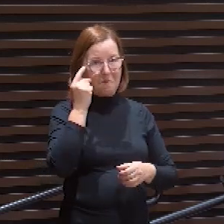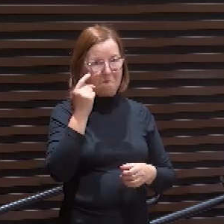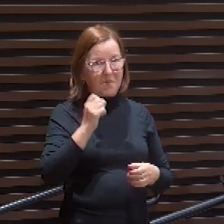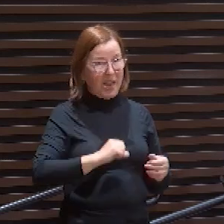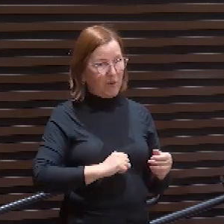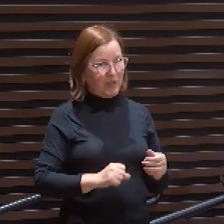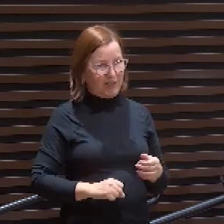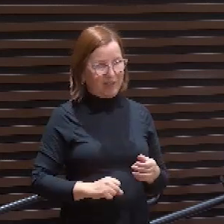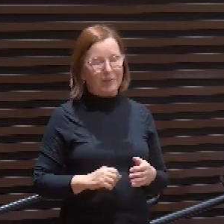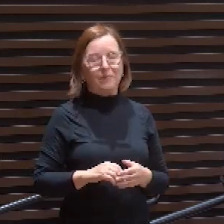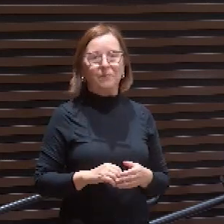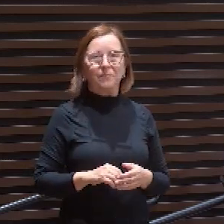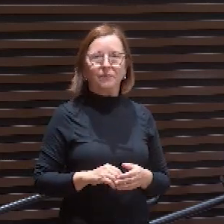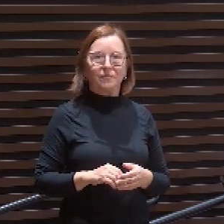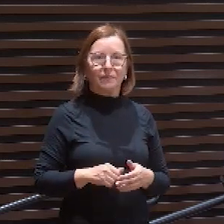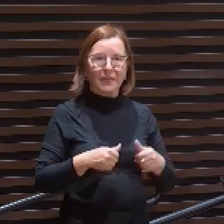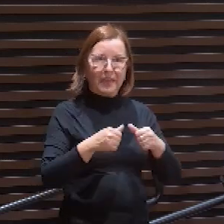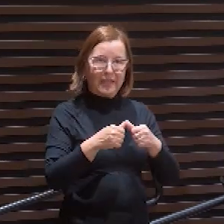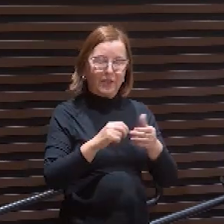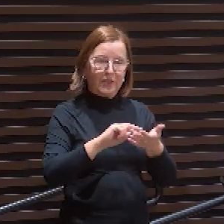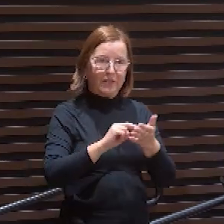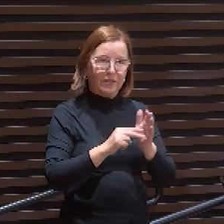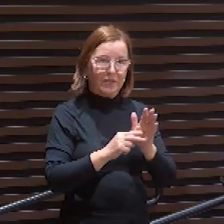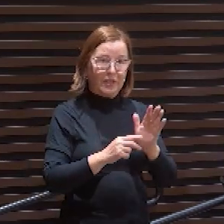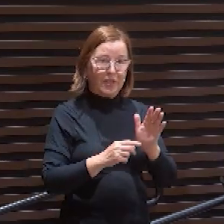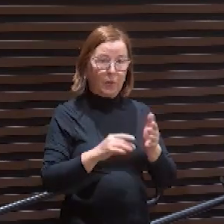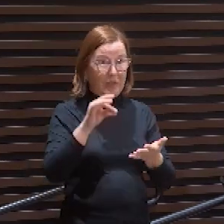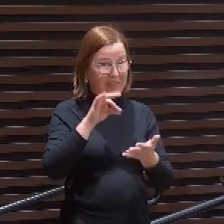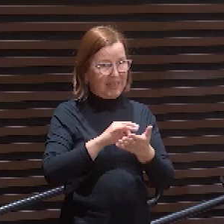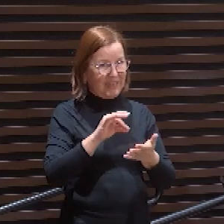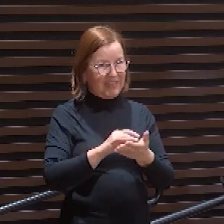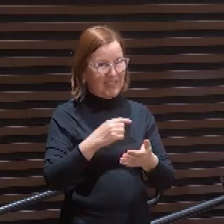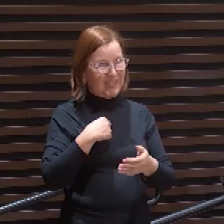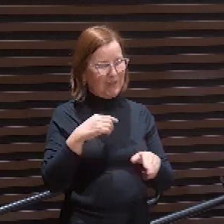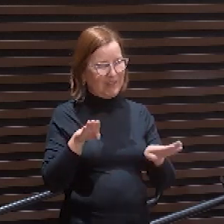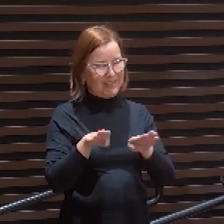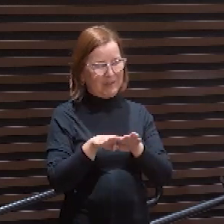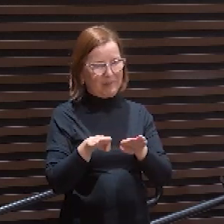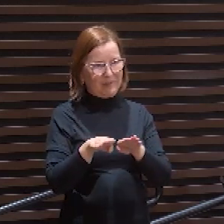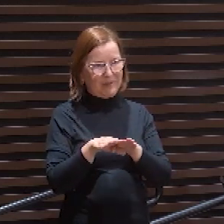me aponta para uma realidade, que eu também